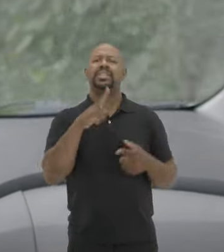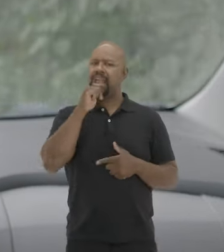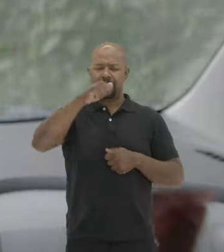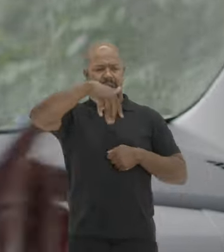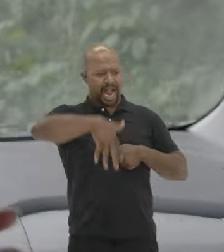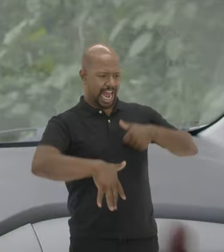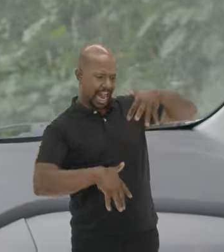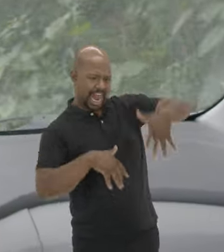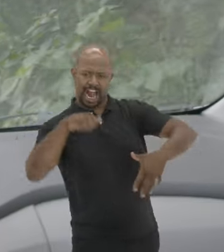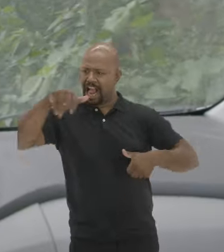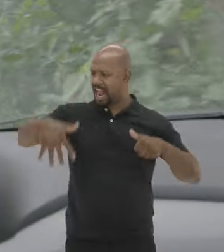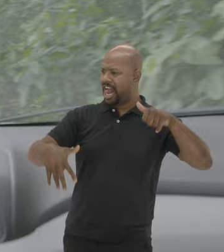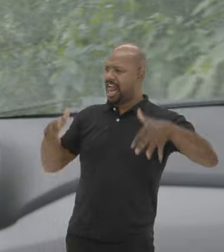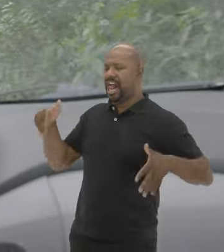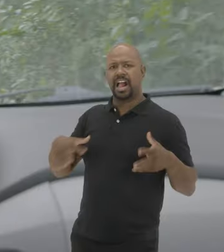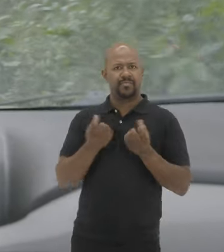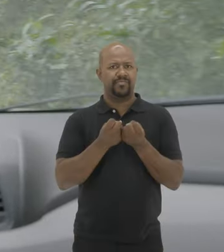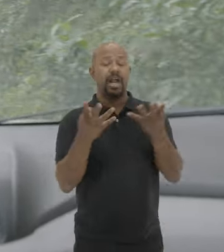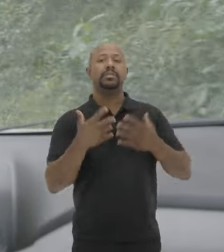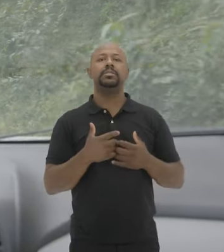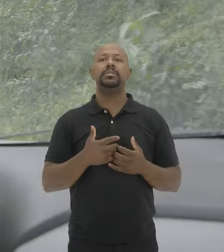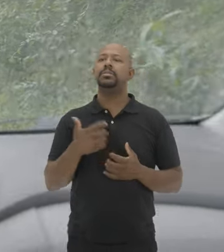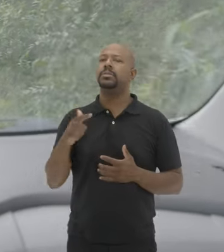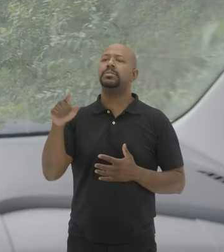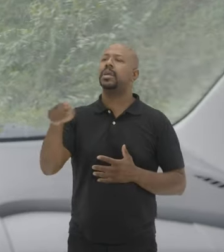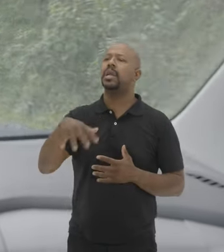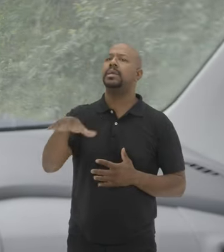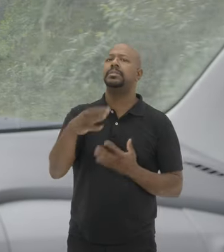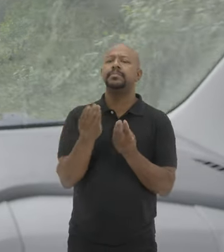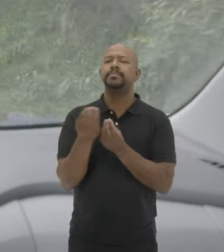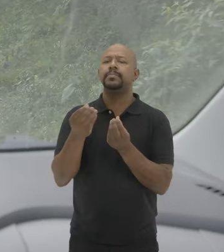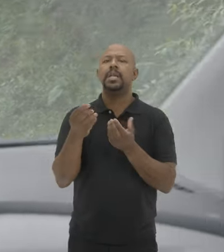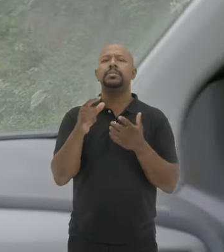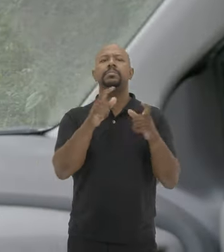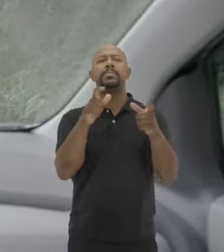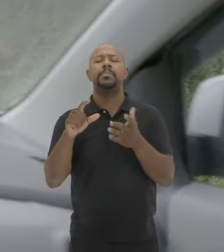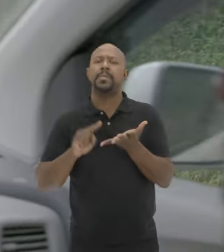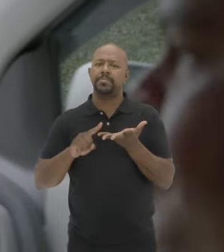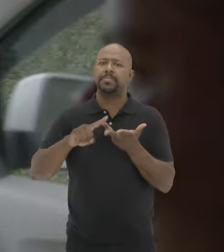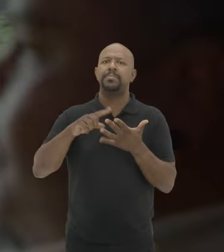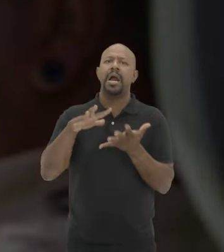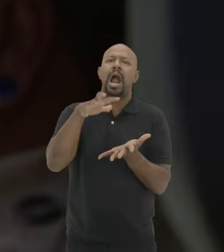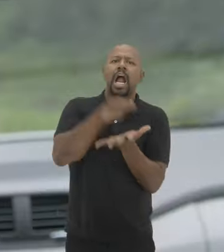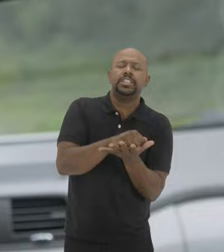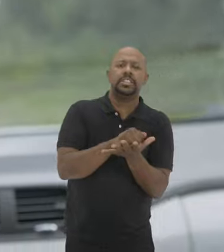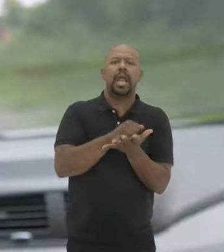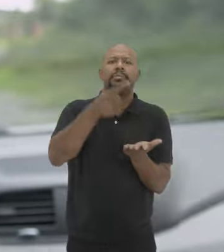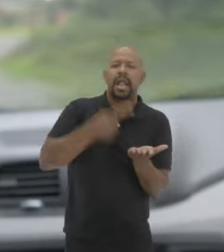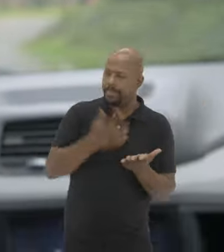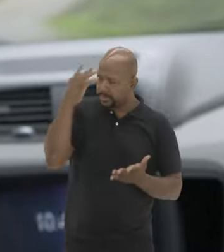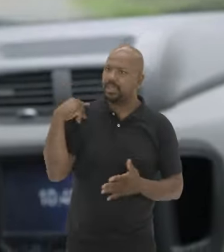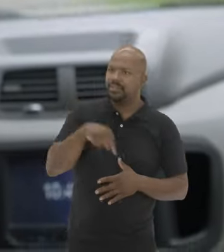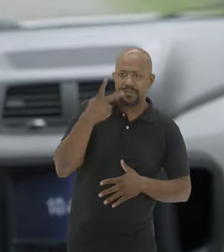né circundada Por Cascatas lindas e a gente não tem né João essas esses pontos essas Cascatas sinalizadas